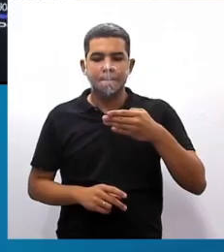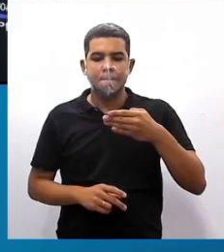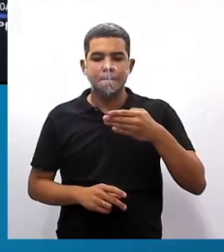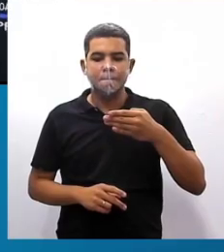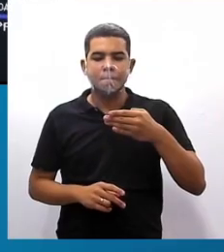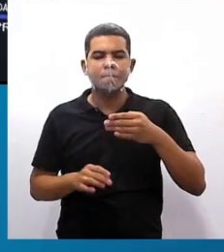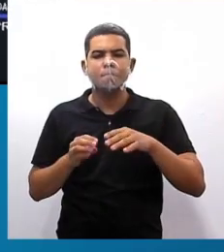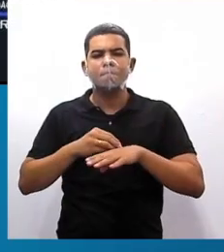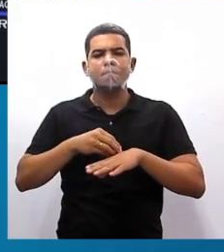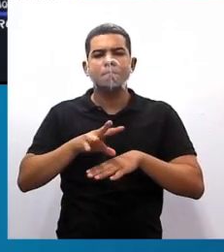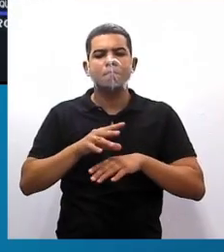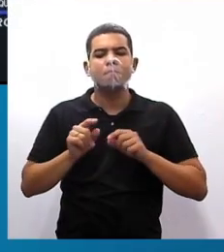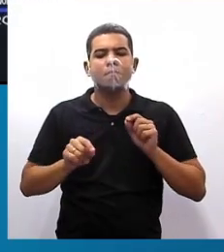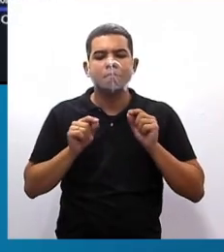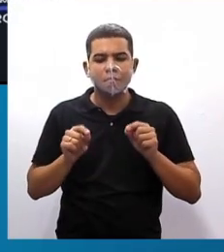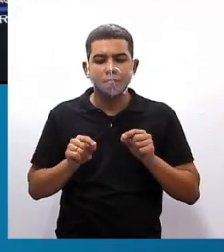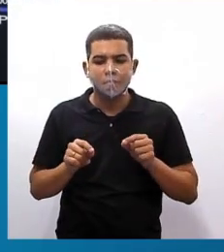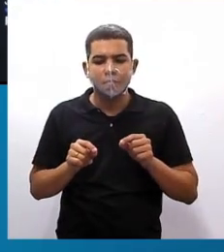Qual é a dica que eu faço?